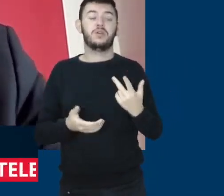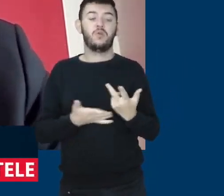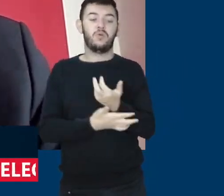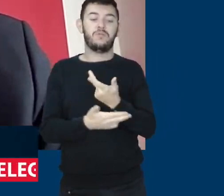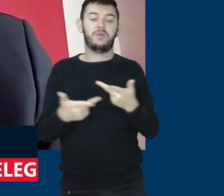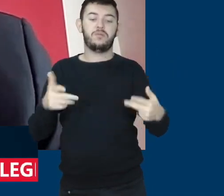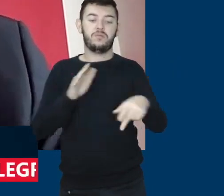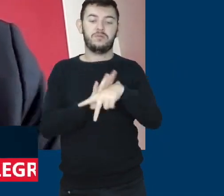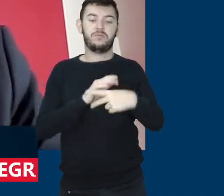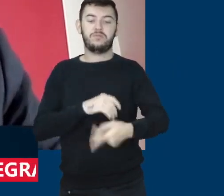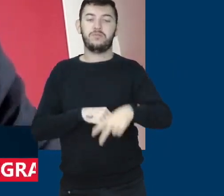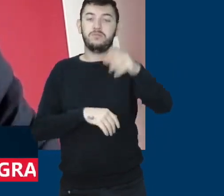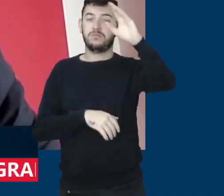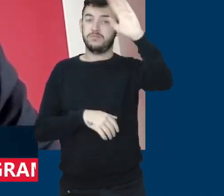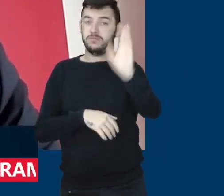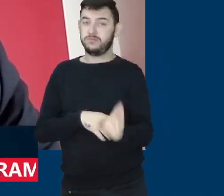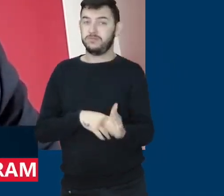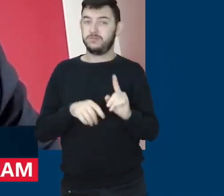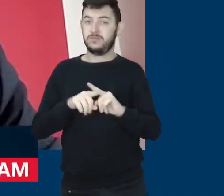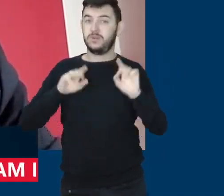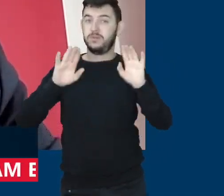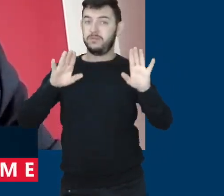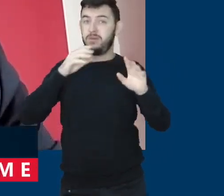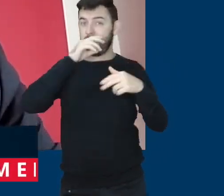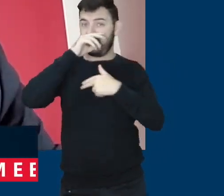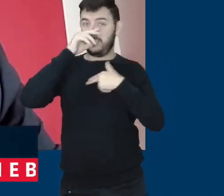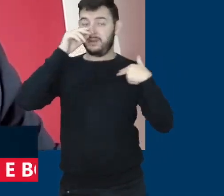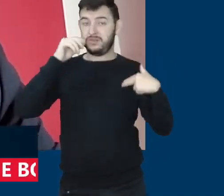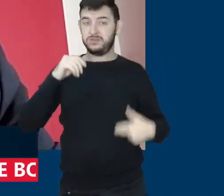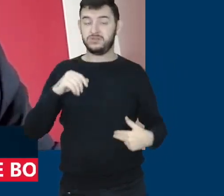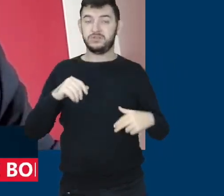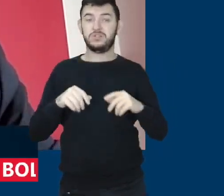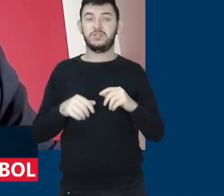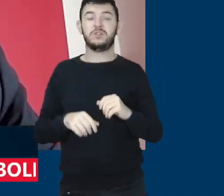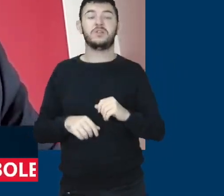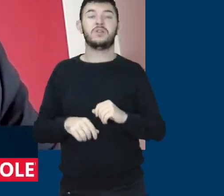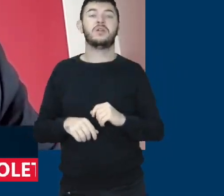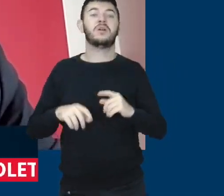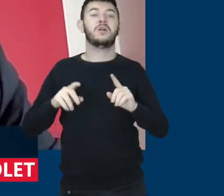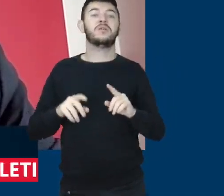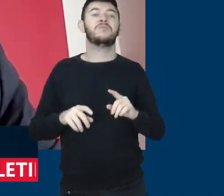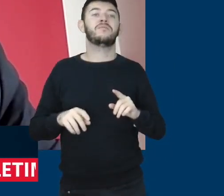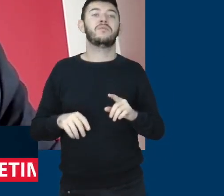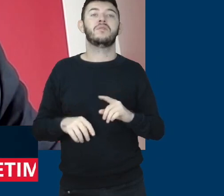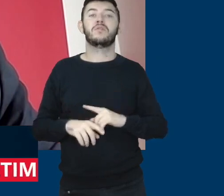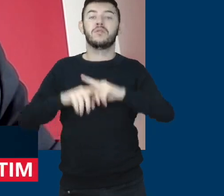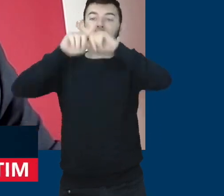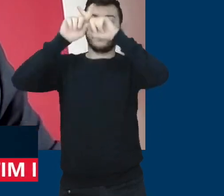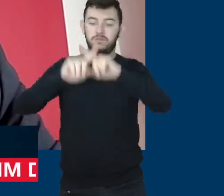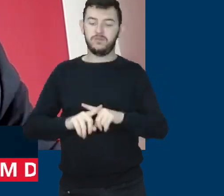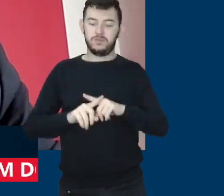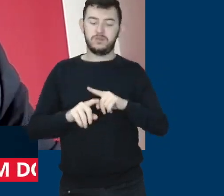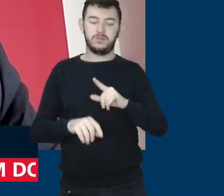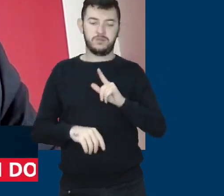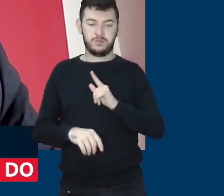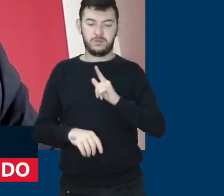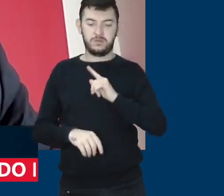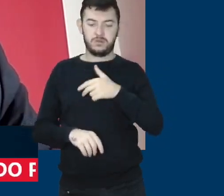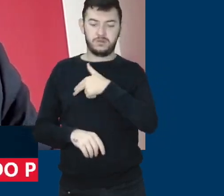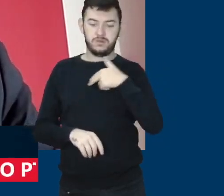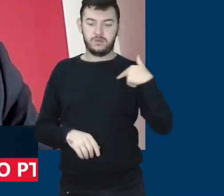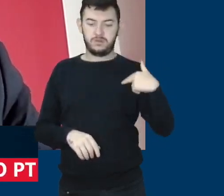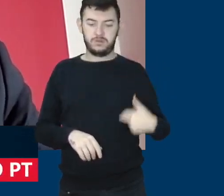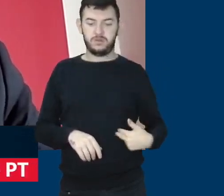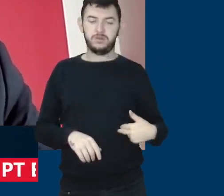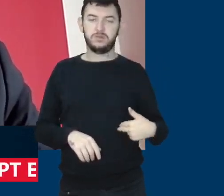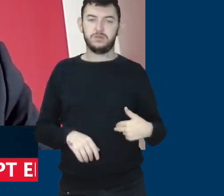A entrada da China nessa disputa com o poderio econômico da China, a China, de certa